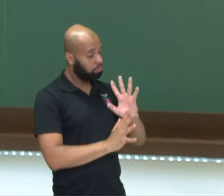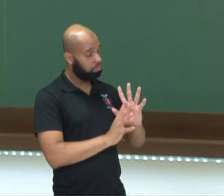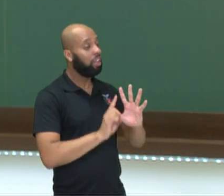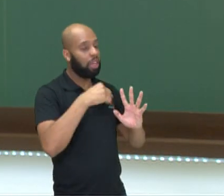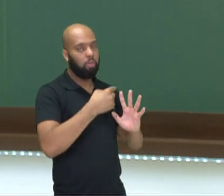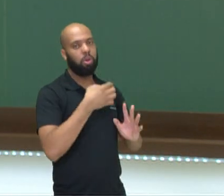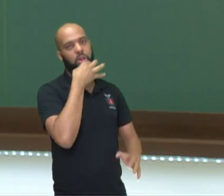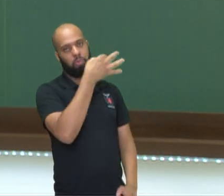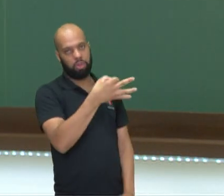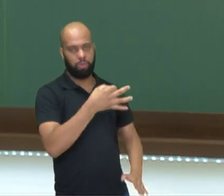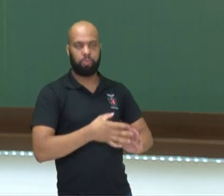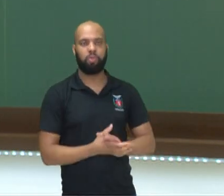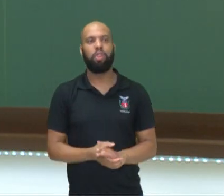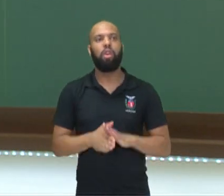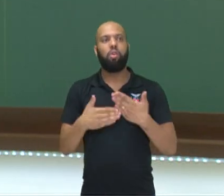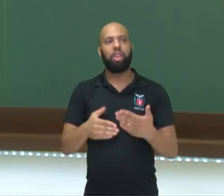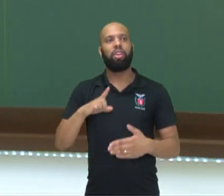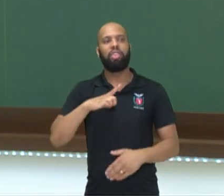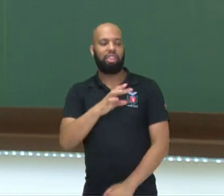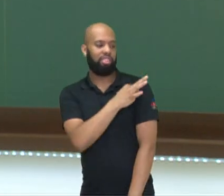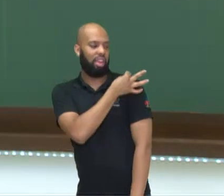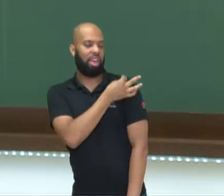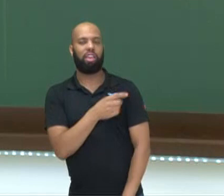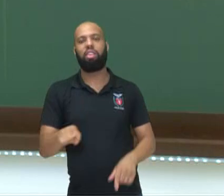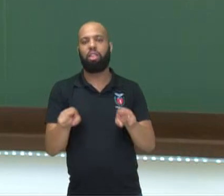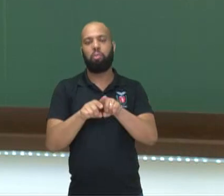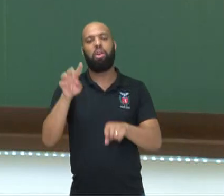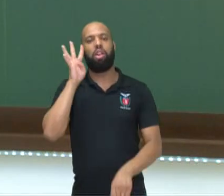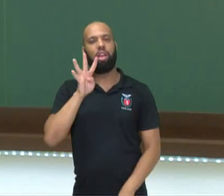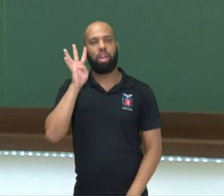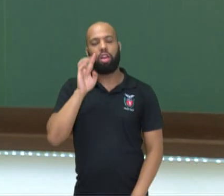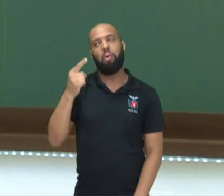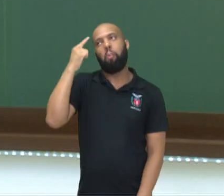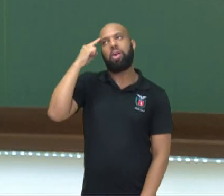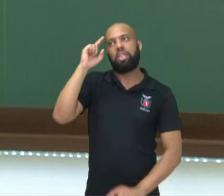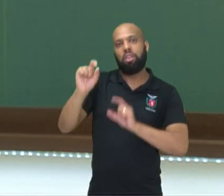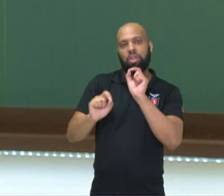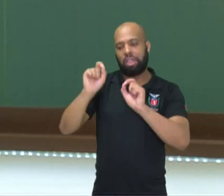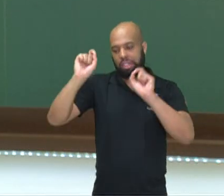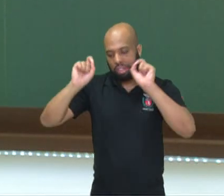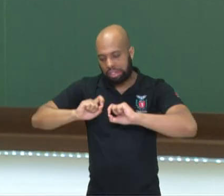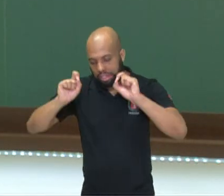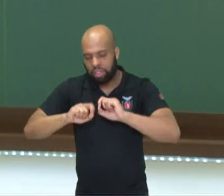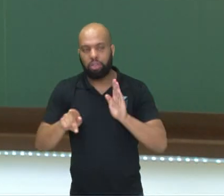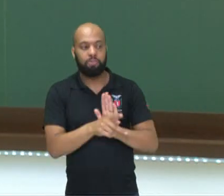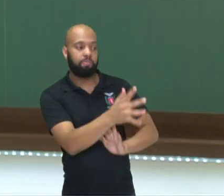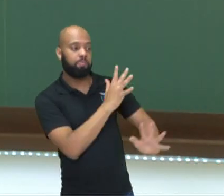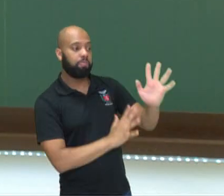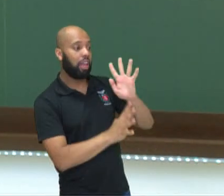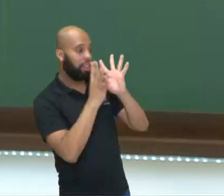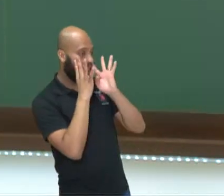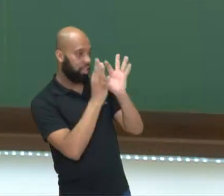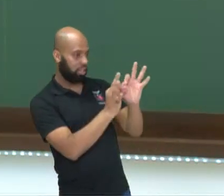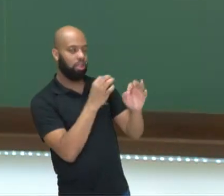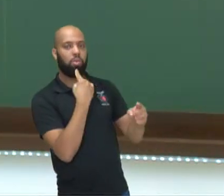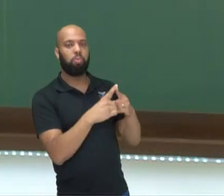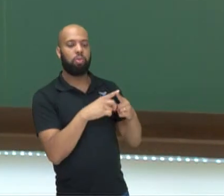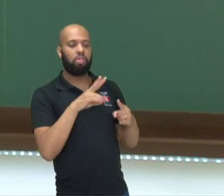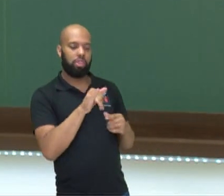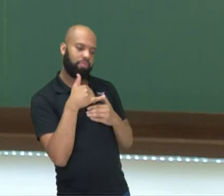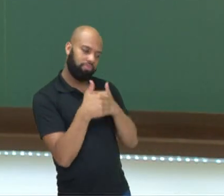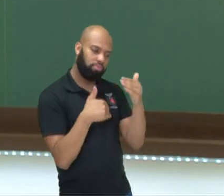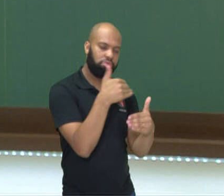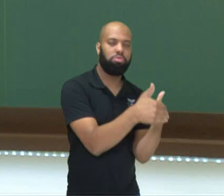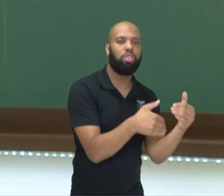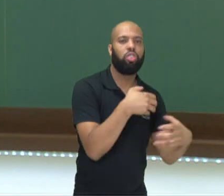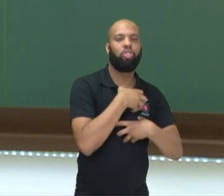Uma técnica bem legal aí para a gente pensar essa capacidade de escutar, para a gente